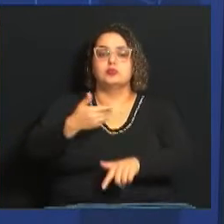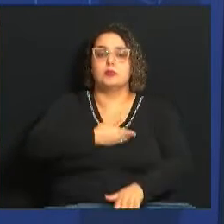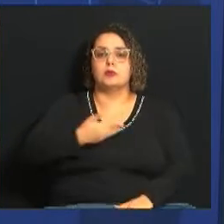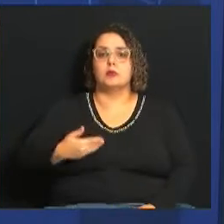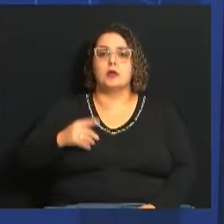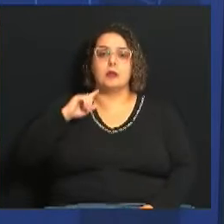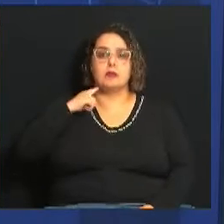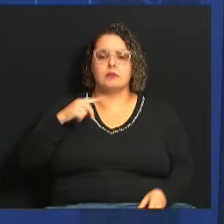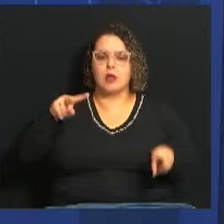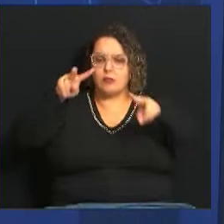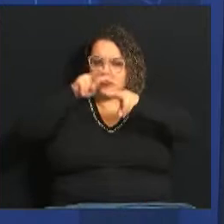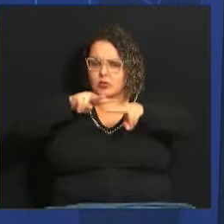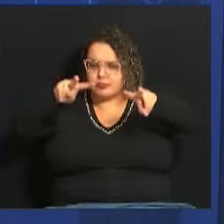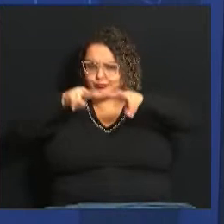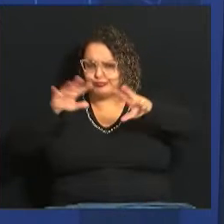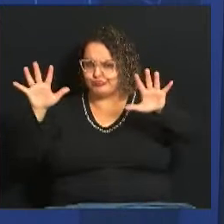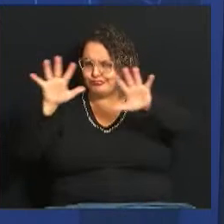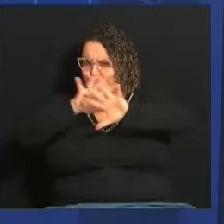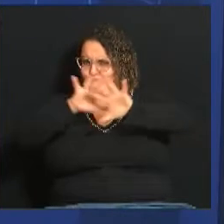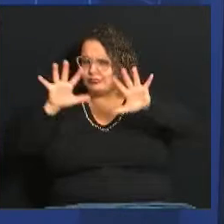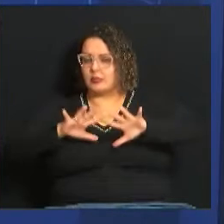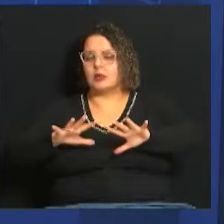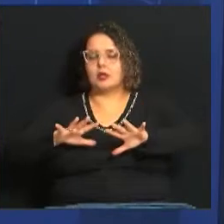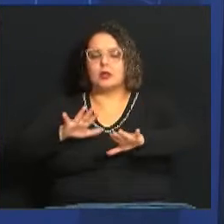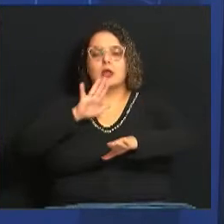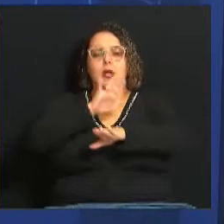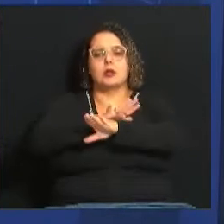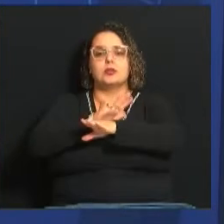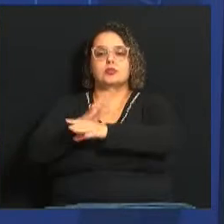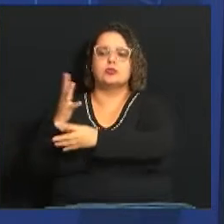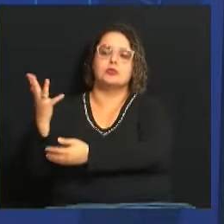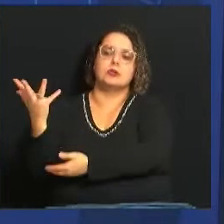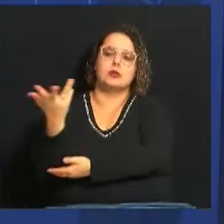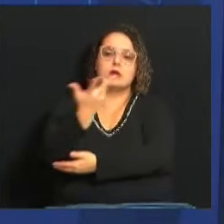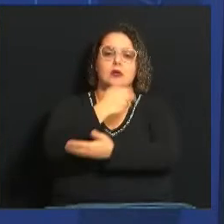a degradação paisagística e patrimonial.